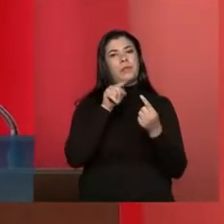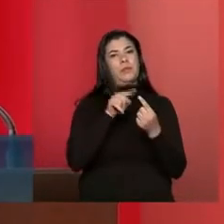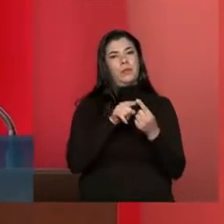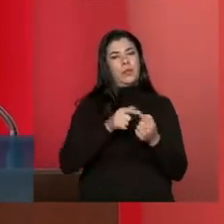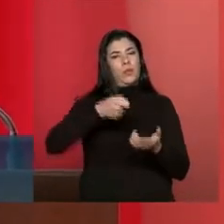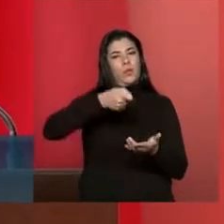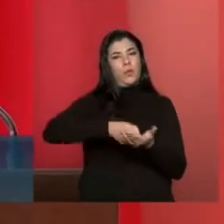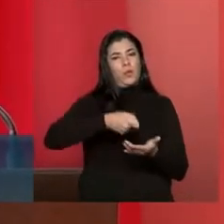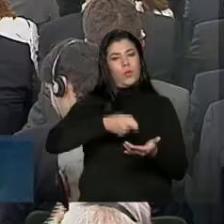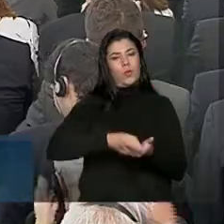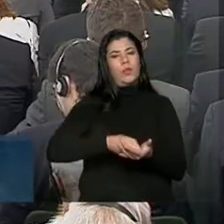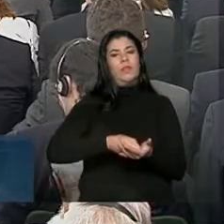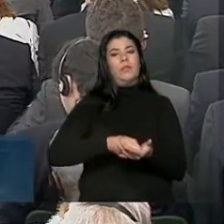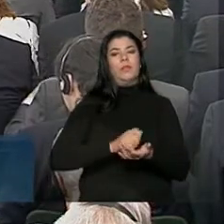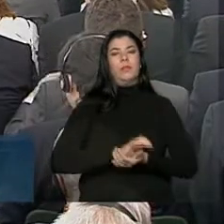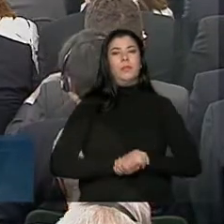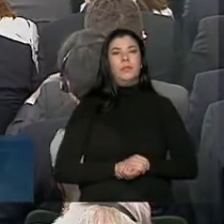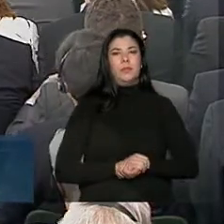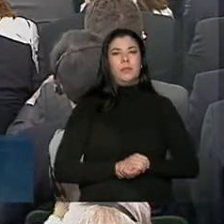Afirmo